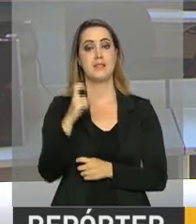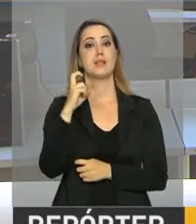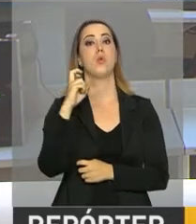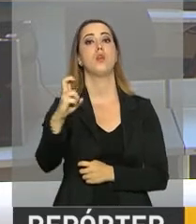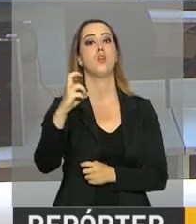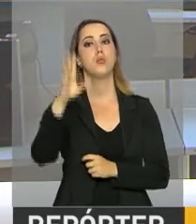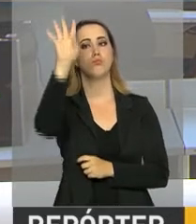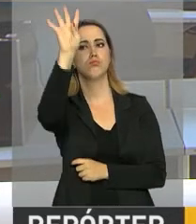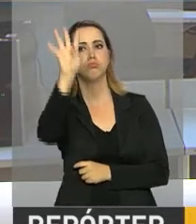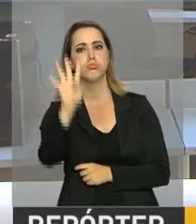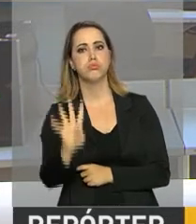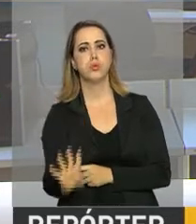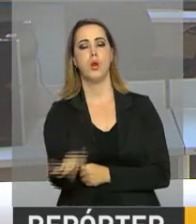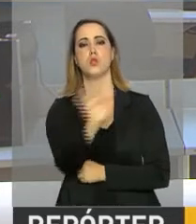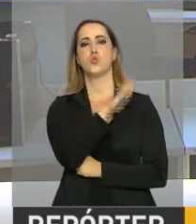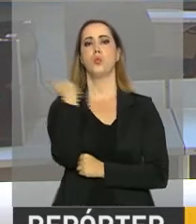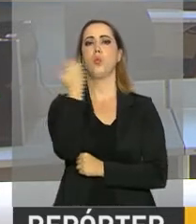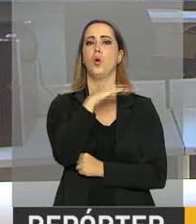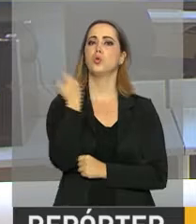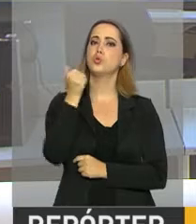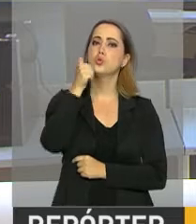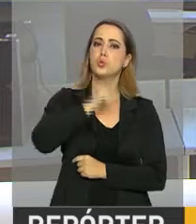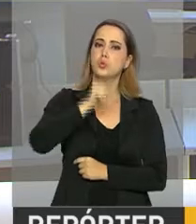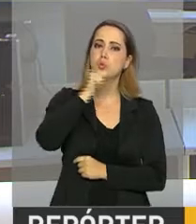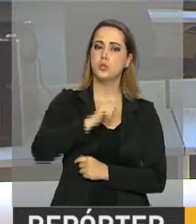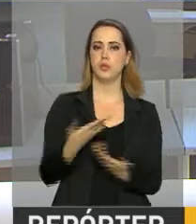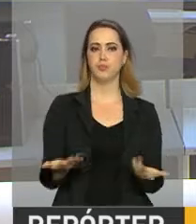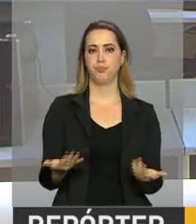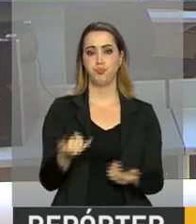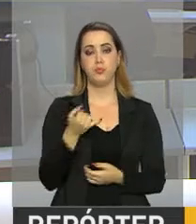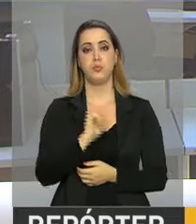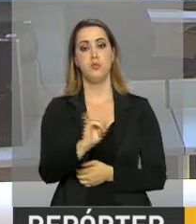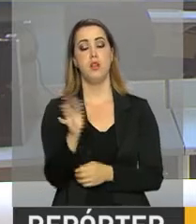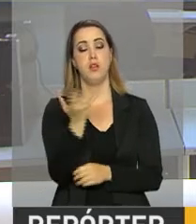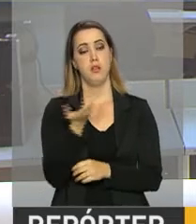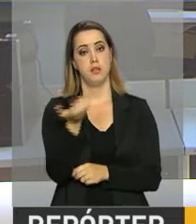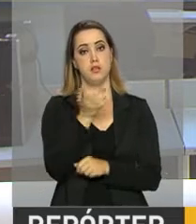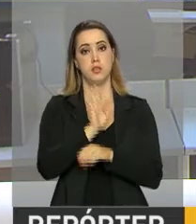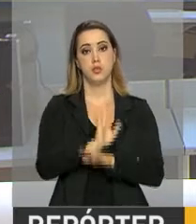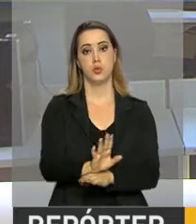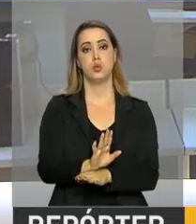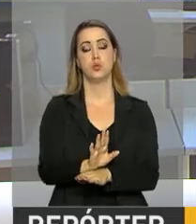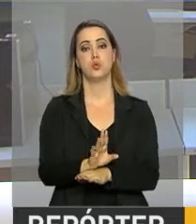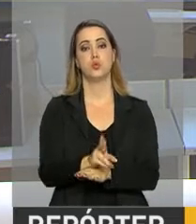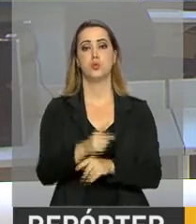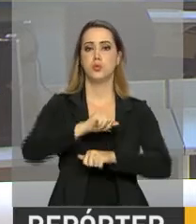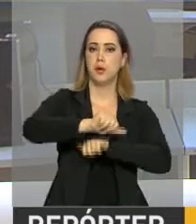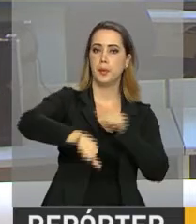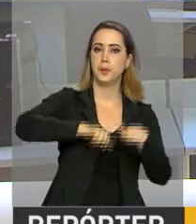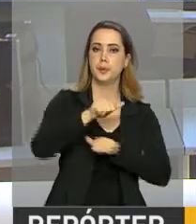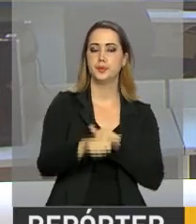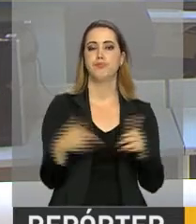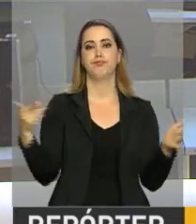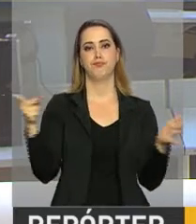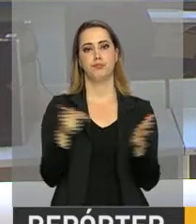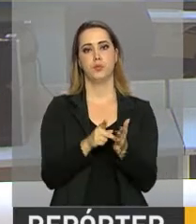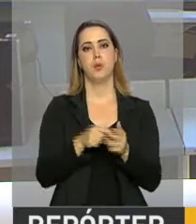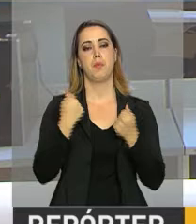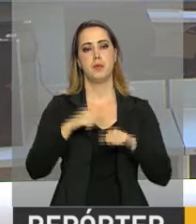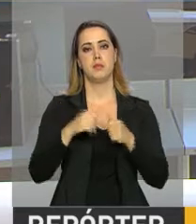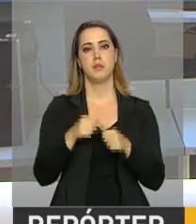casos de assassinatos de mulheres quem quiser ajudar a mudar essa realidade é só denunciar pelo disque